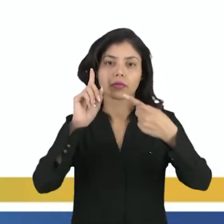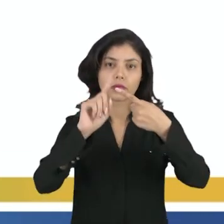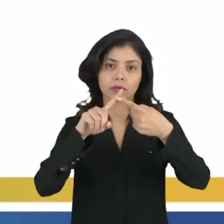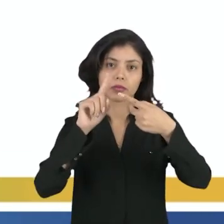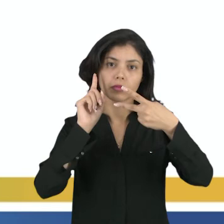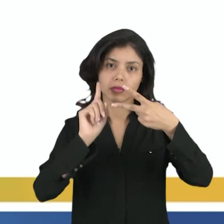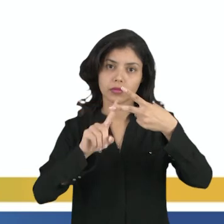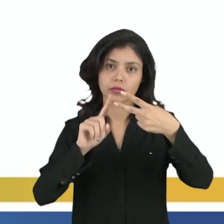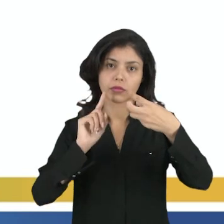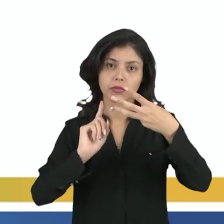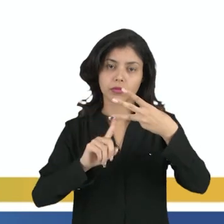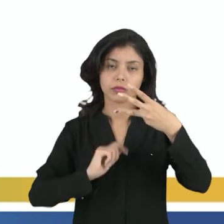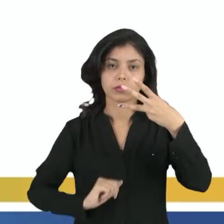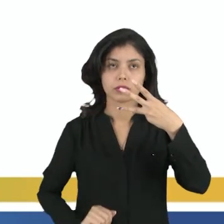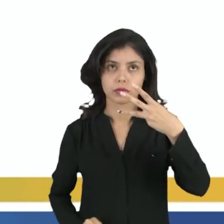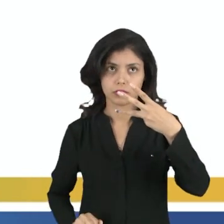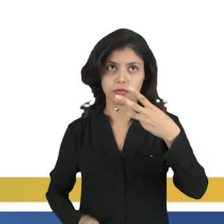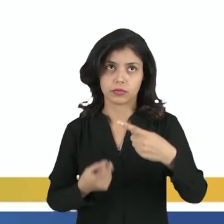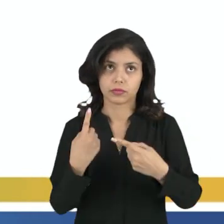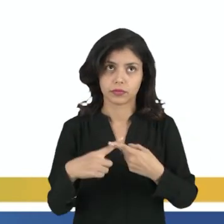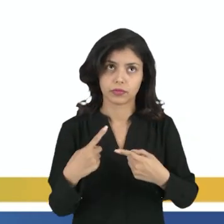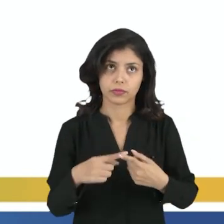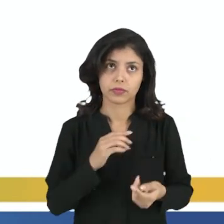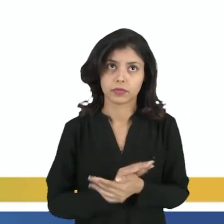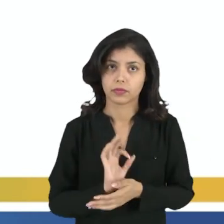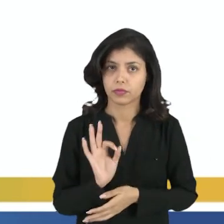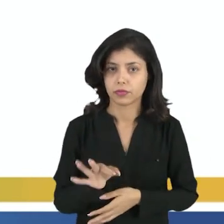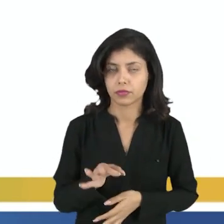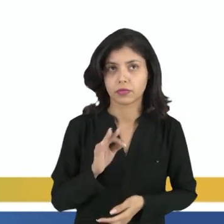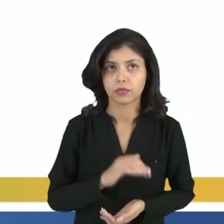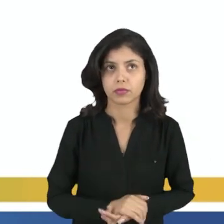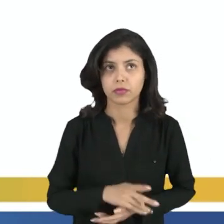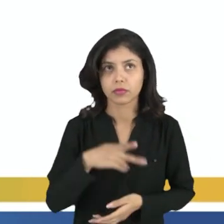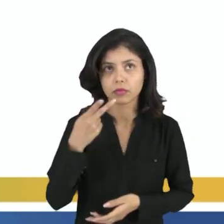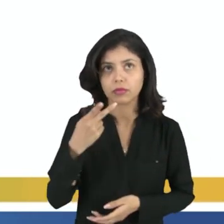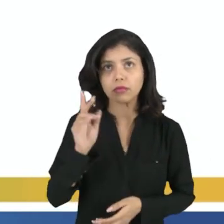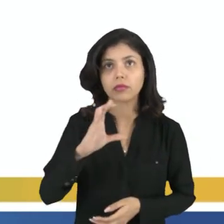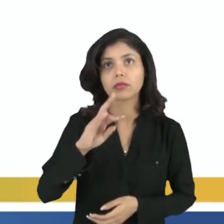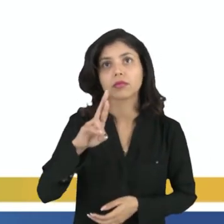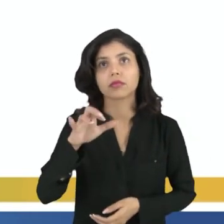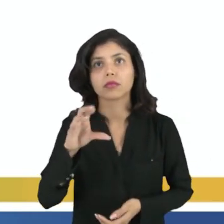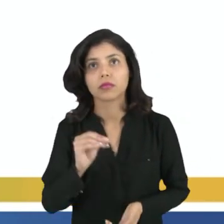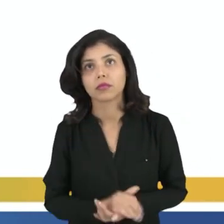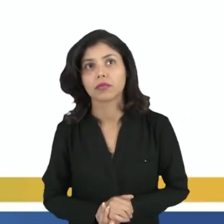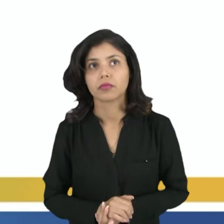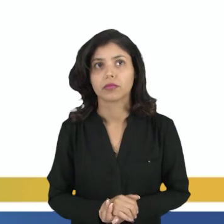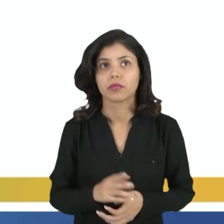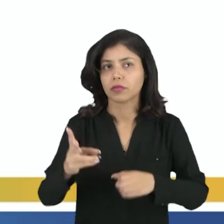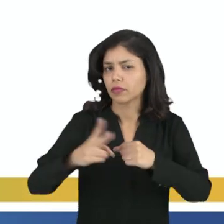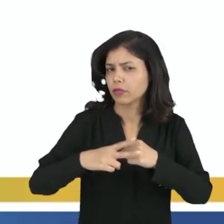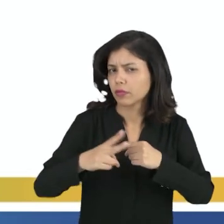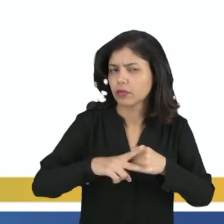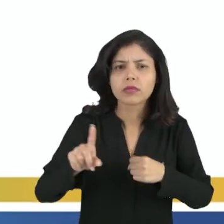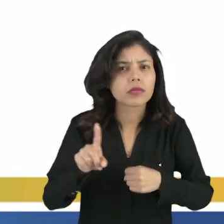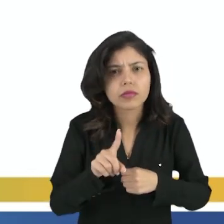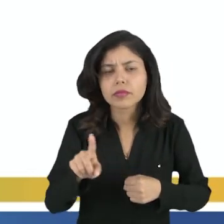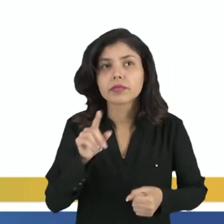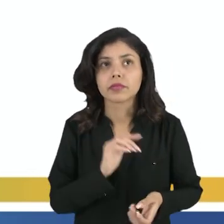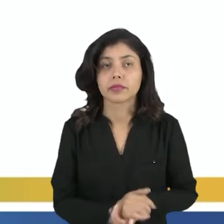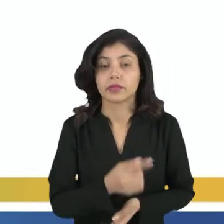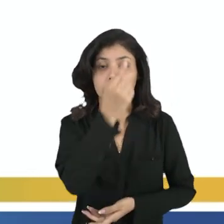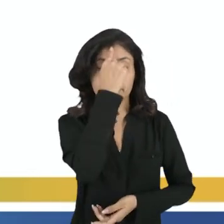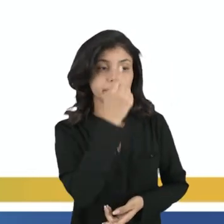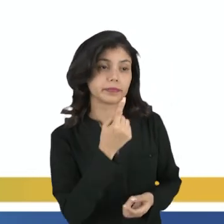Apenas a 1, a 2 e a 3, porque elas são corretas. Ele fala que o código não verbal ali, o que é o código não verbal? É